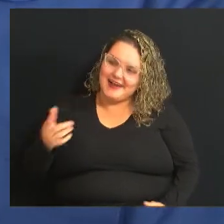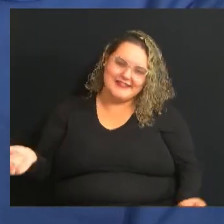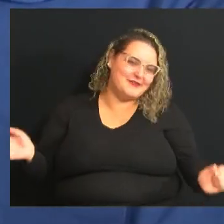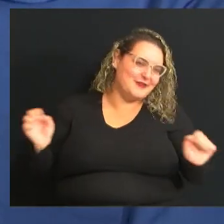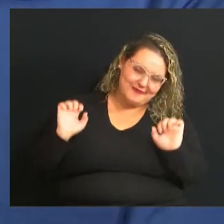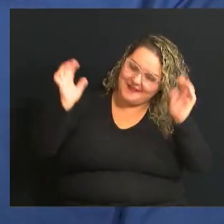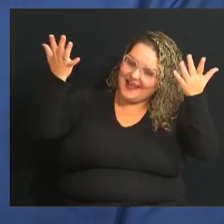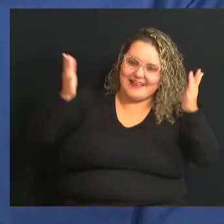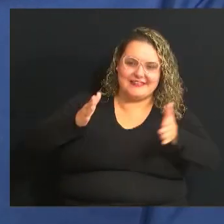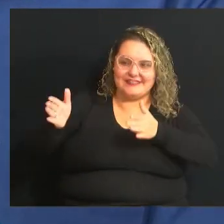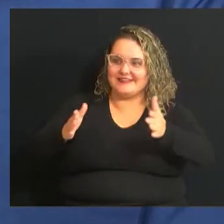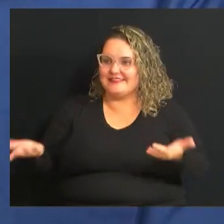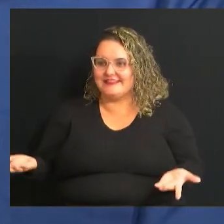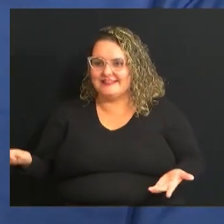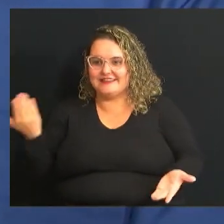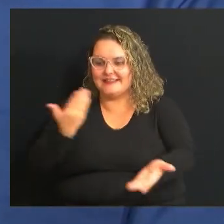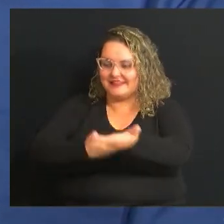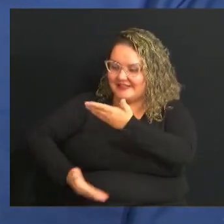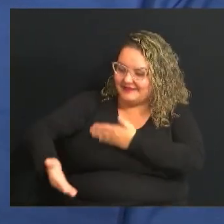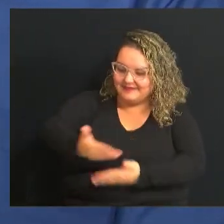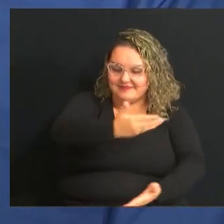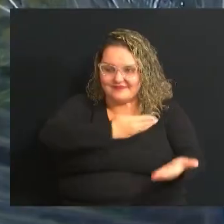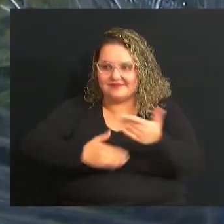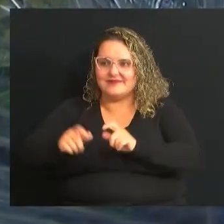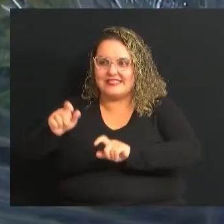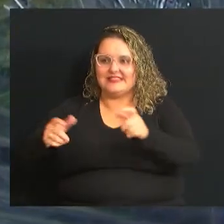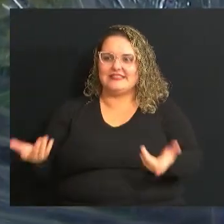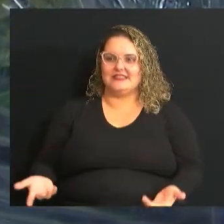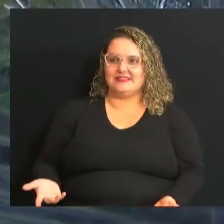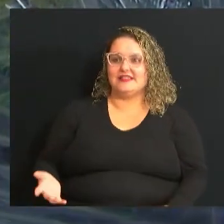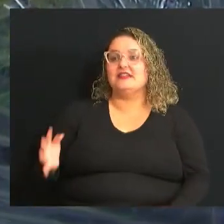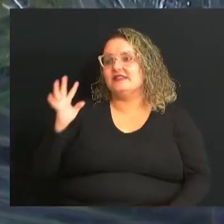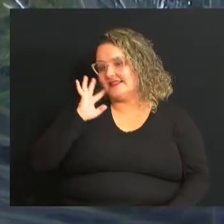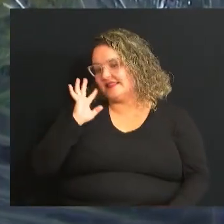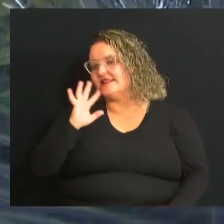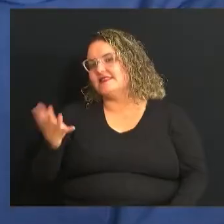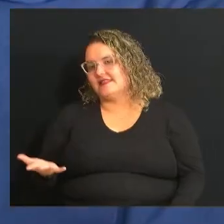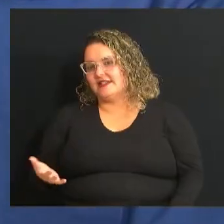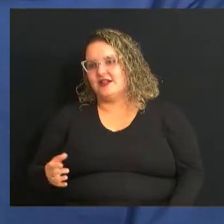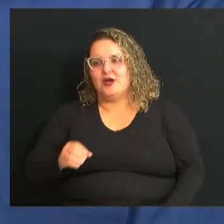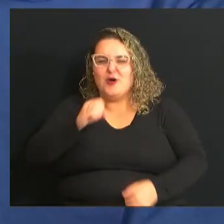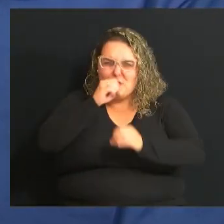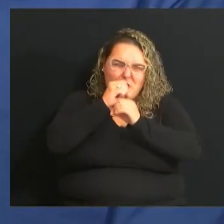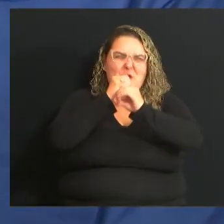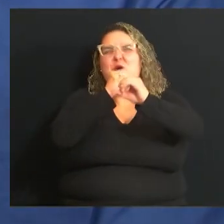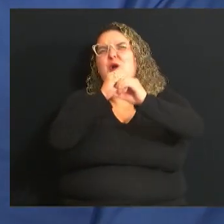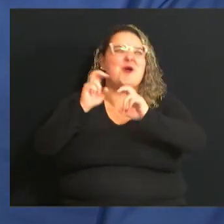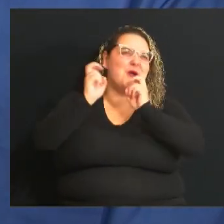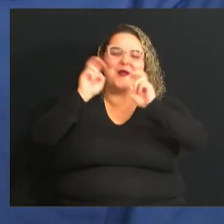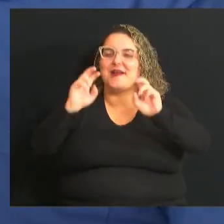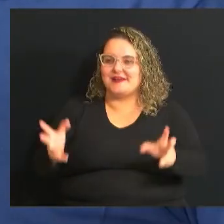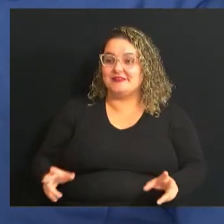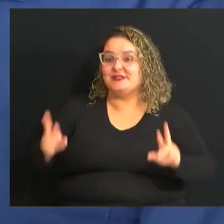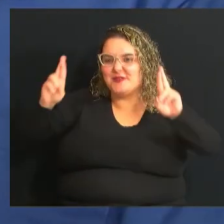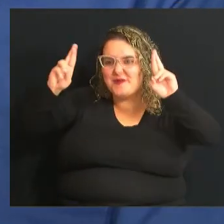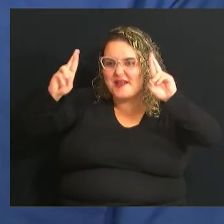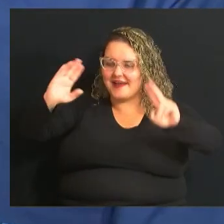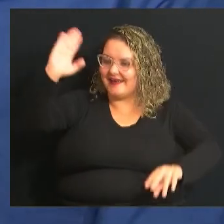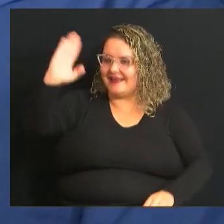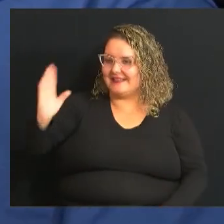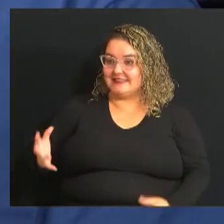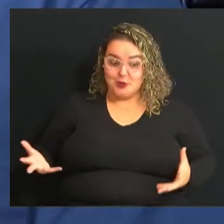Por isso, montaram um espaço aqui, ó, todo decorado de verde e amarelo, para que os funcionários possam